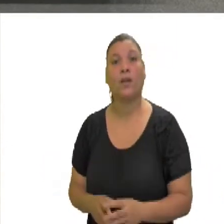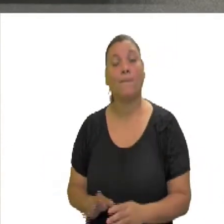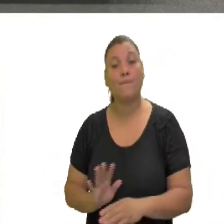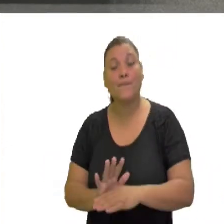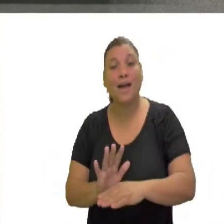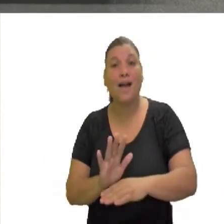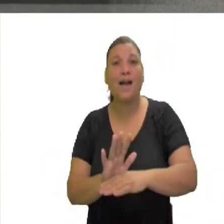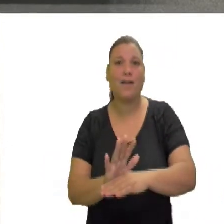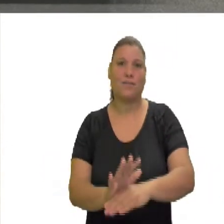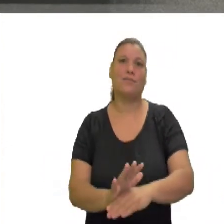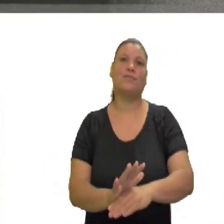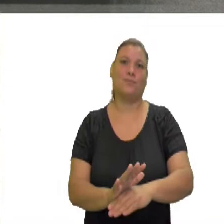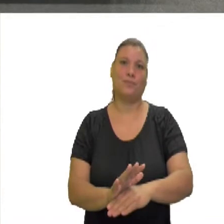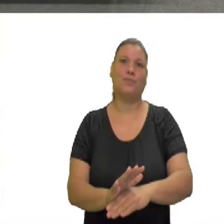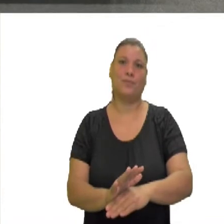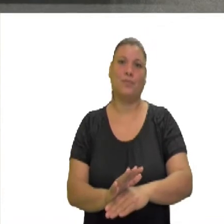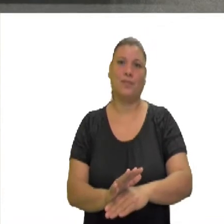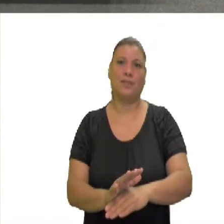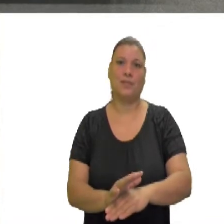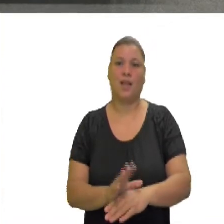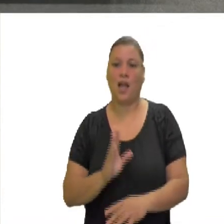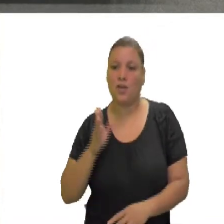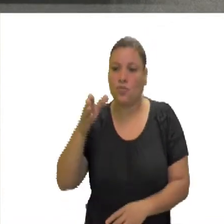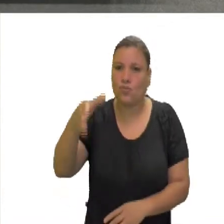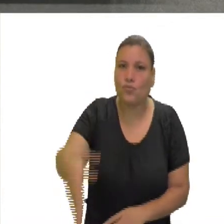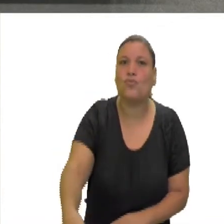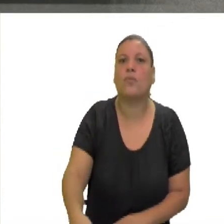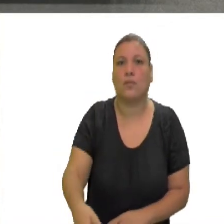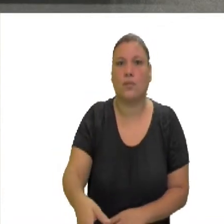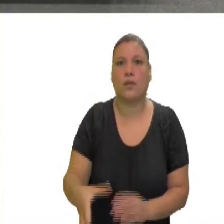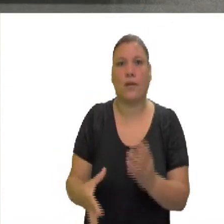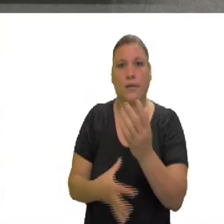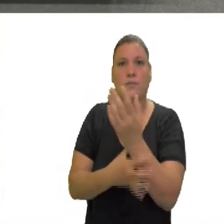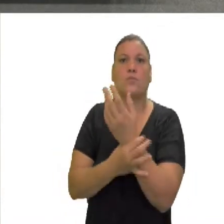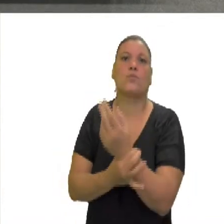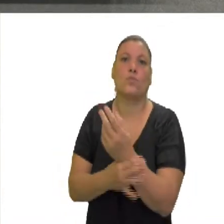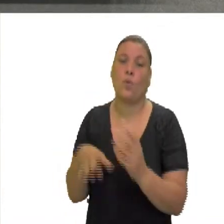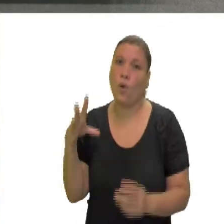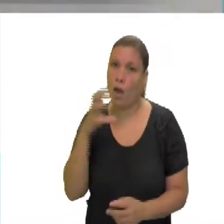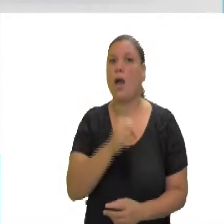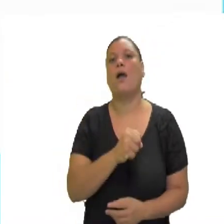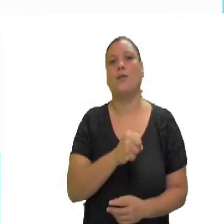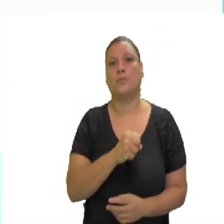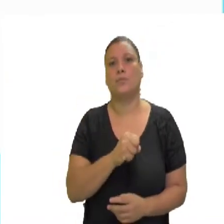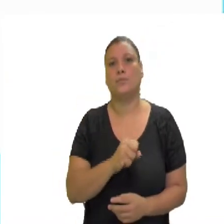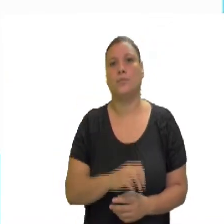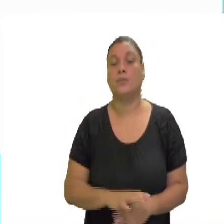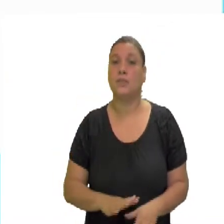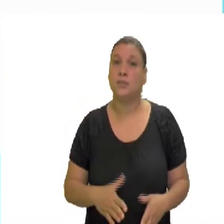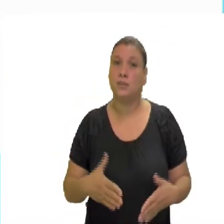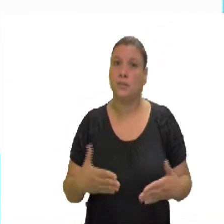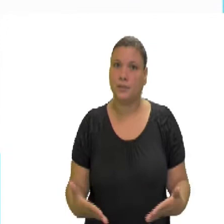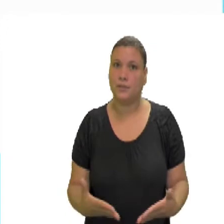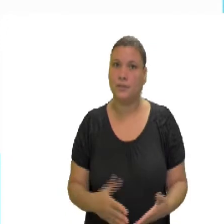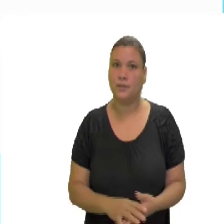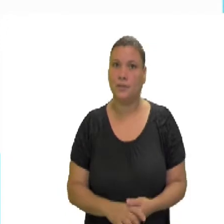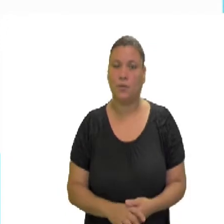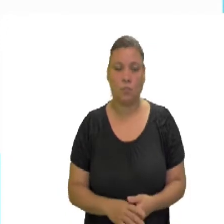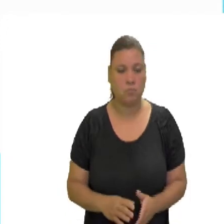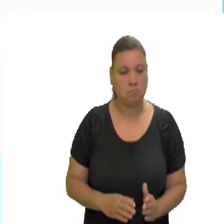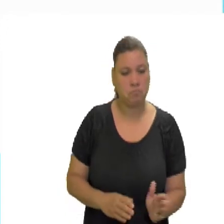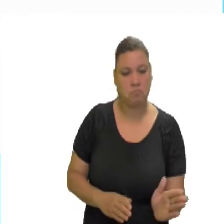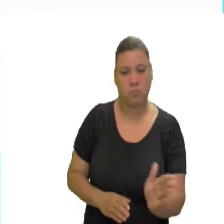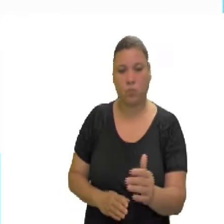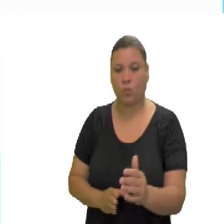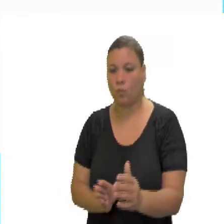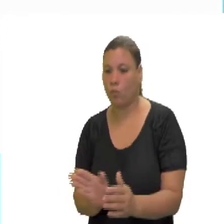estrada para favorecer essa chegada até o litoral. Então, foi chamado de Caminho Novo. Na